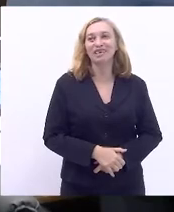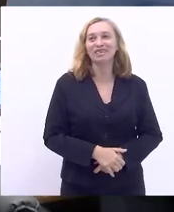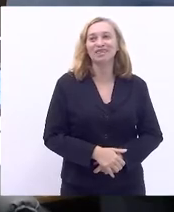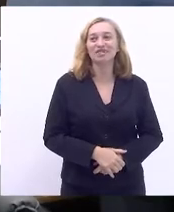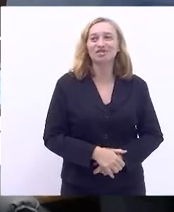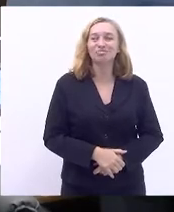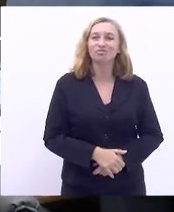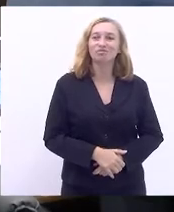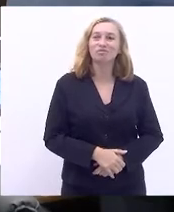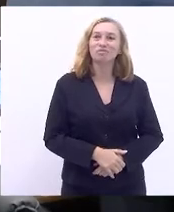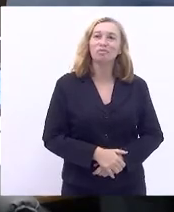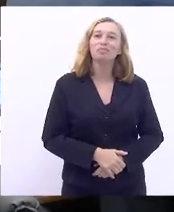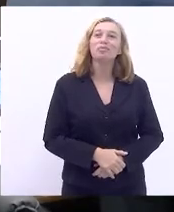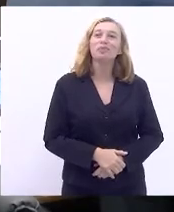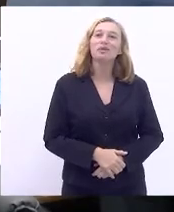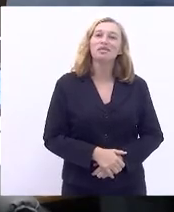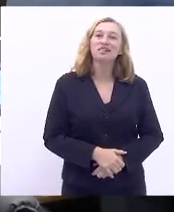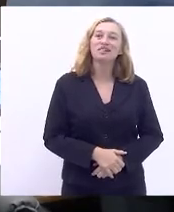Deputado Fábio Silva.